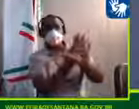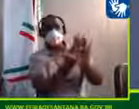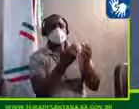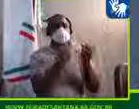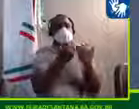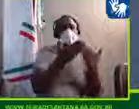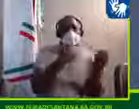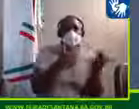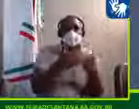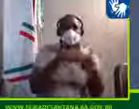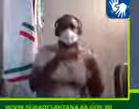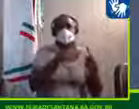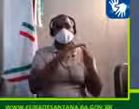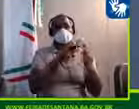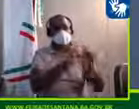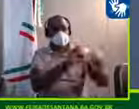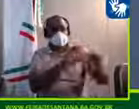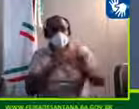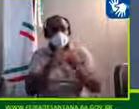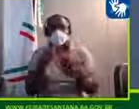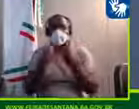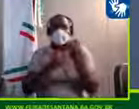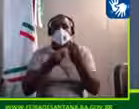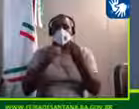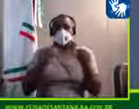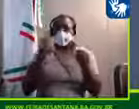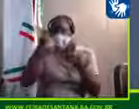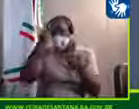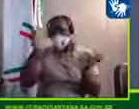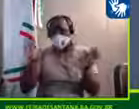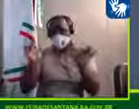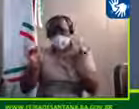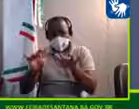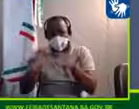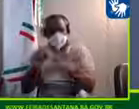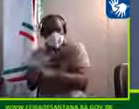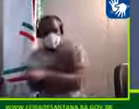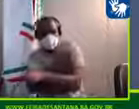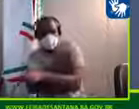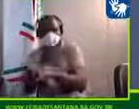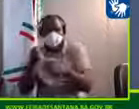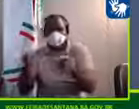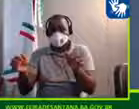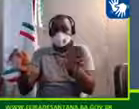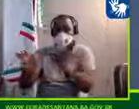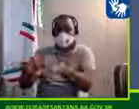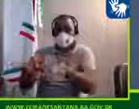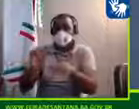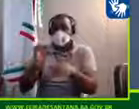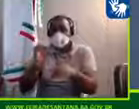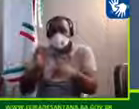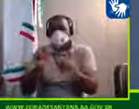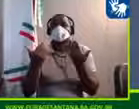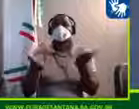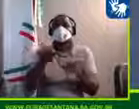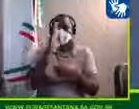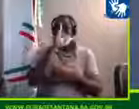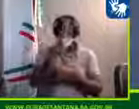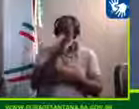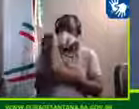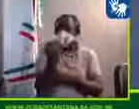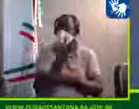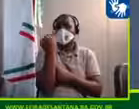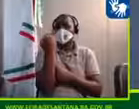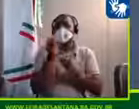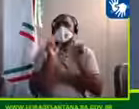importantes. Reabertura com a quantidade menor de alunos talvez seja possível. Qual é a prioridade que nós vamos